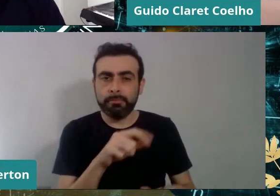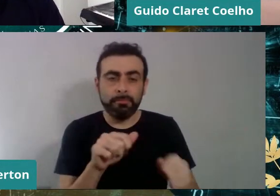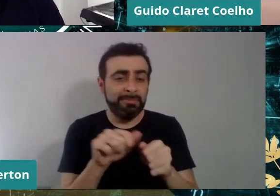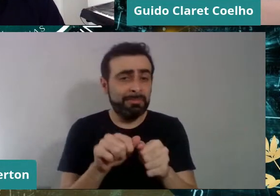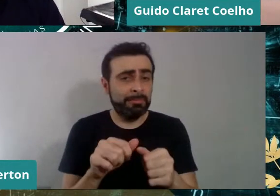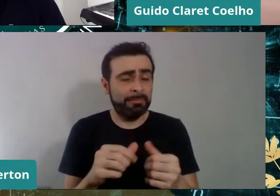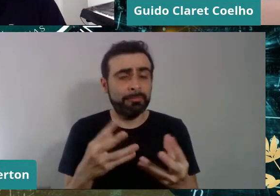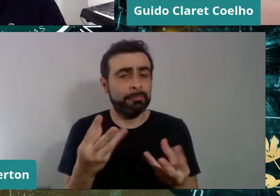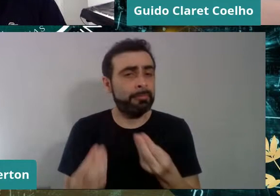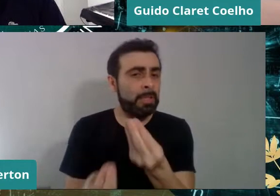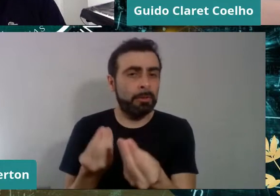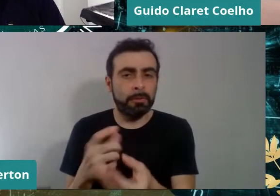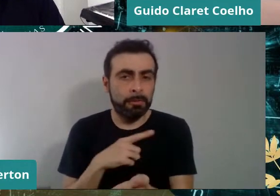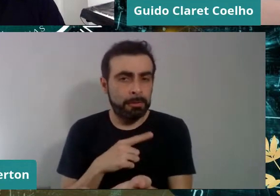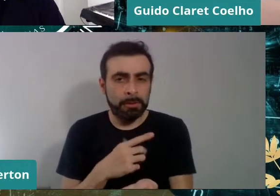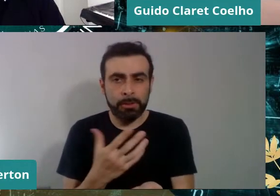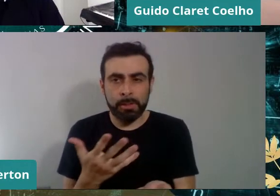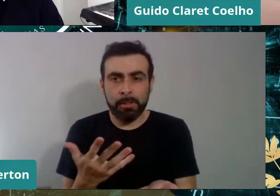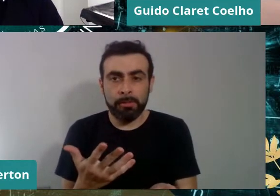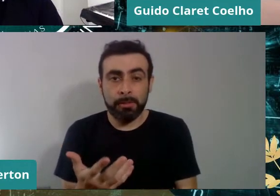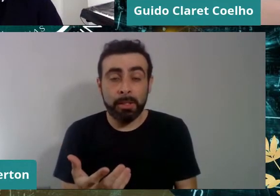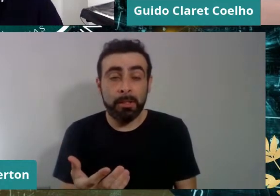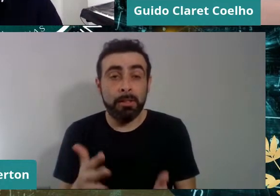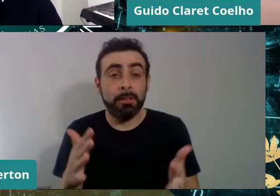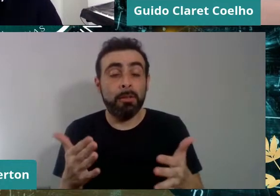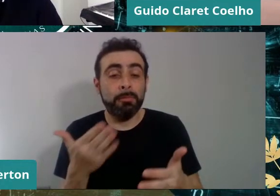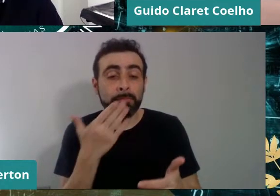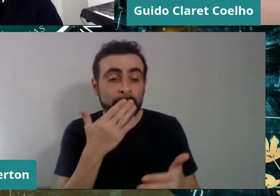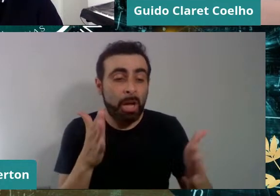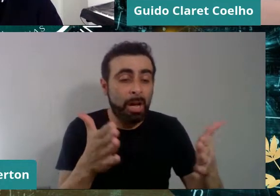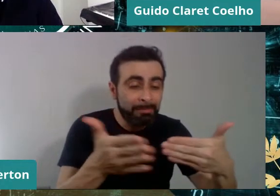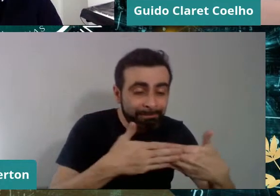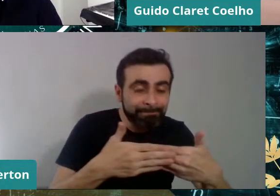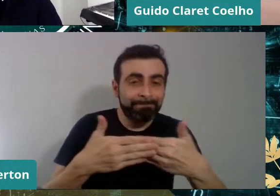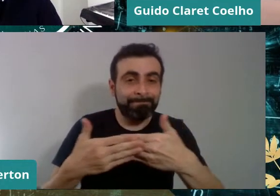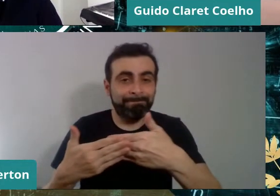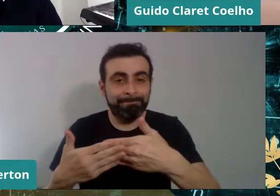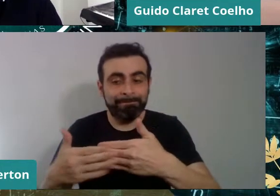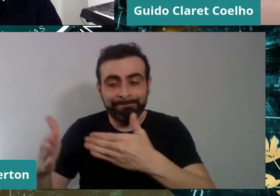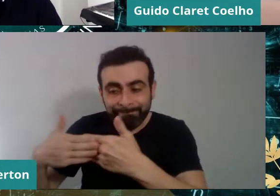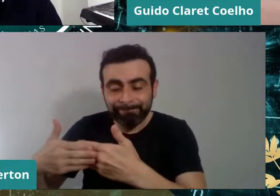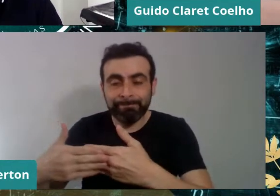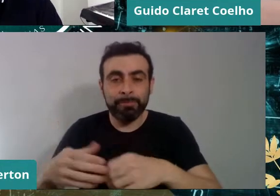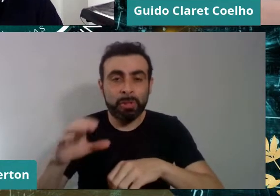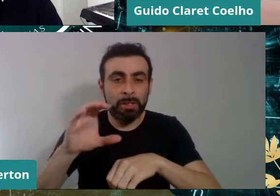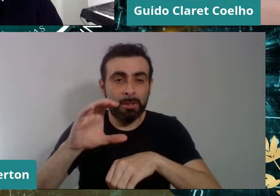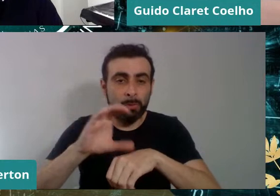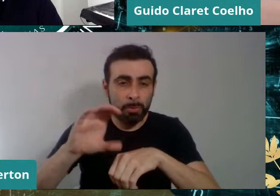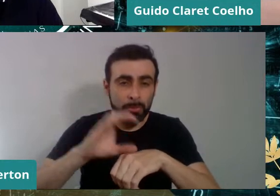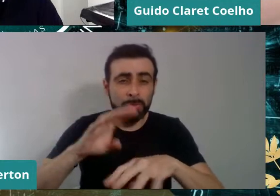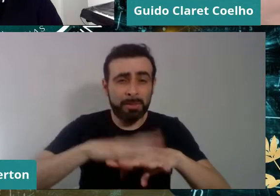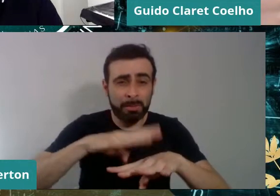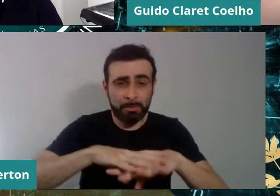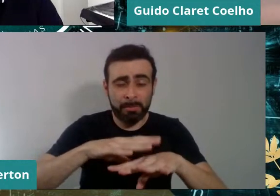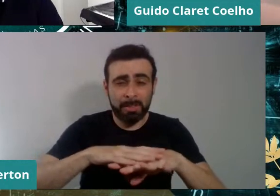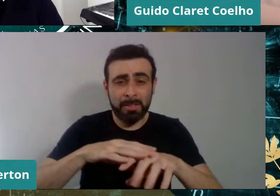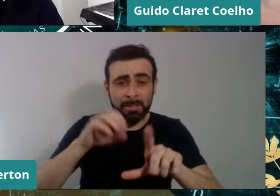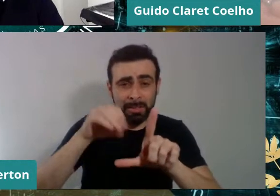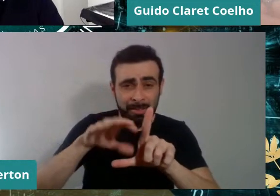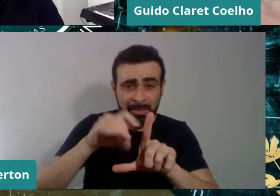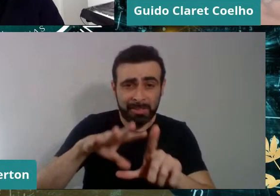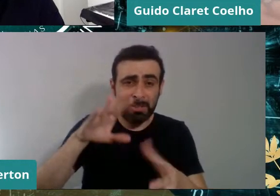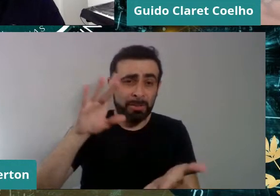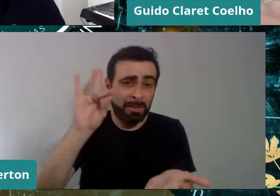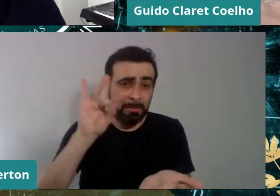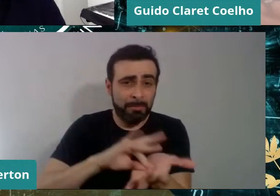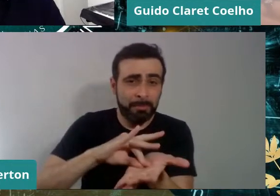nós tivemos que encerrar o curso de matemática, licenciatura plena na FAFISA,